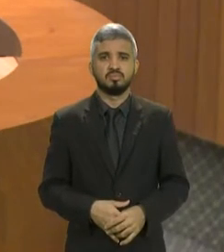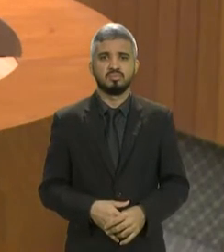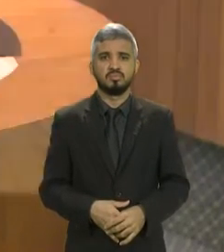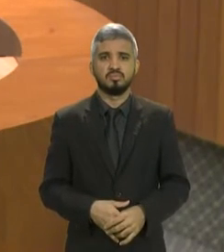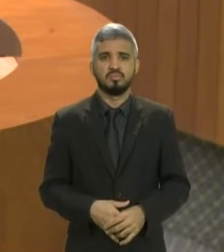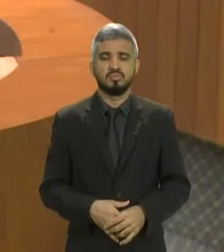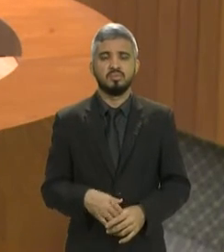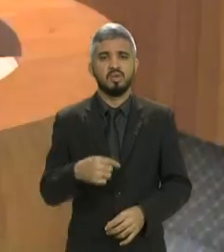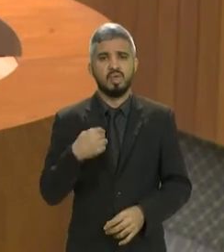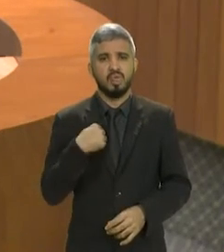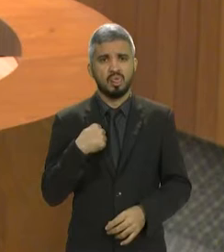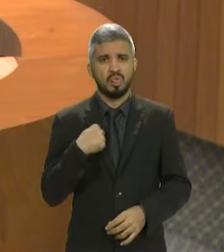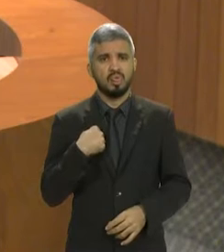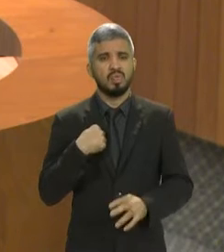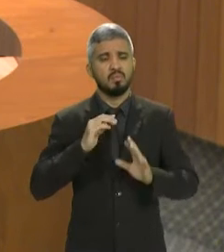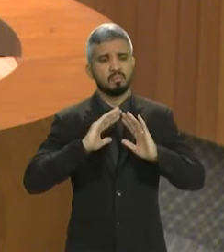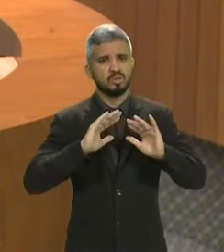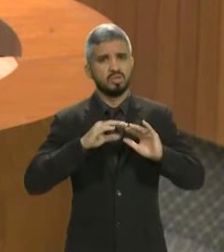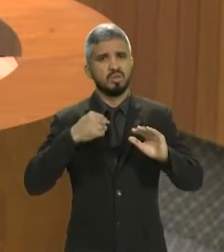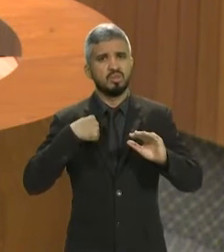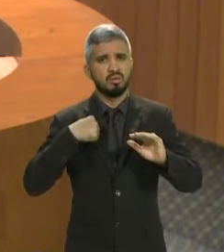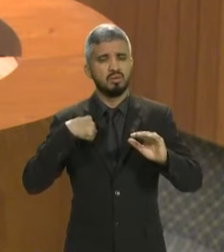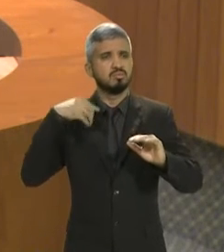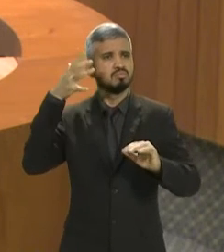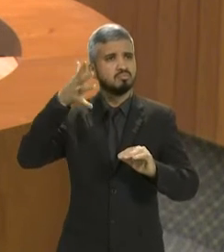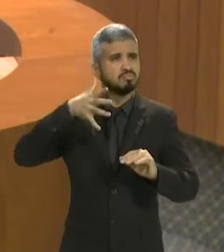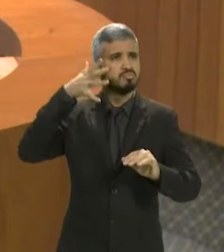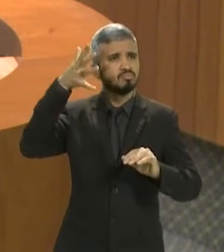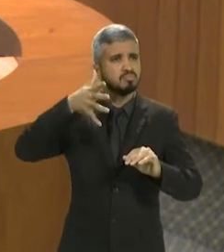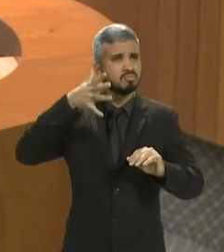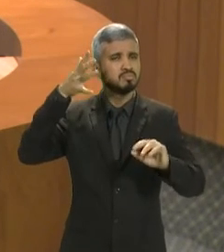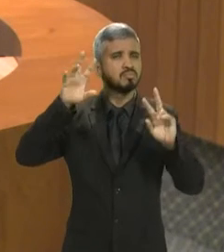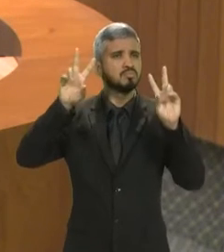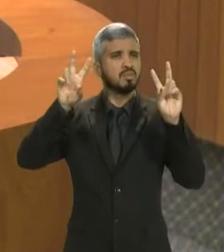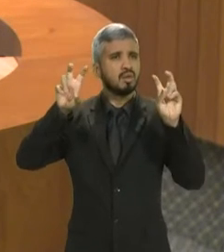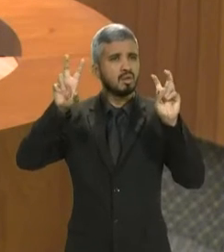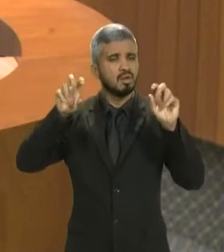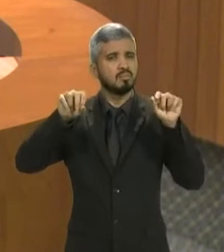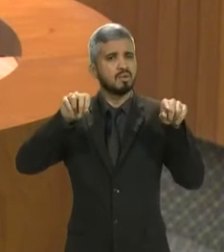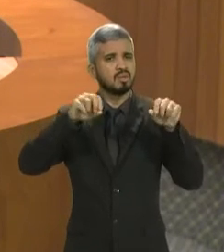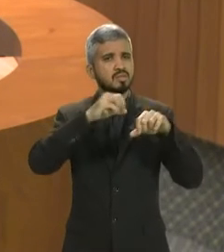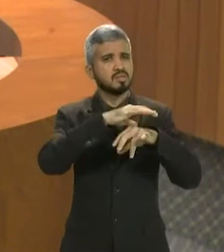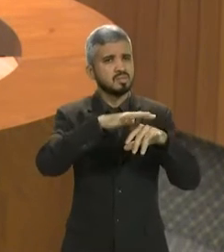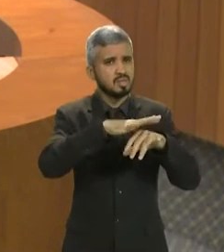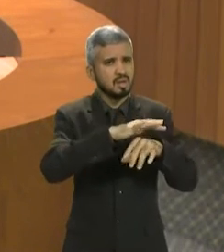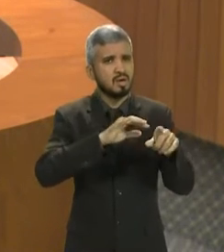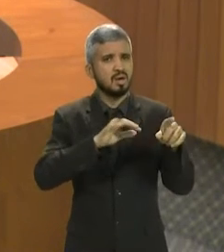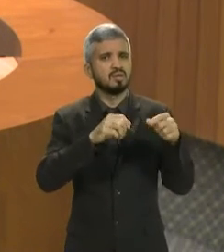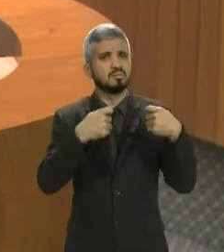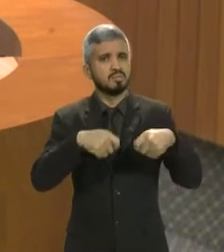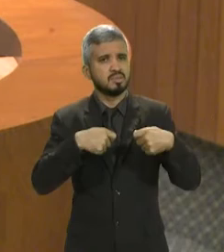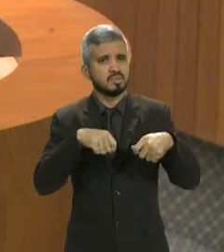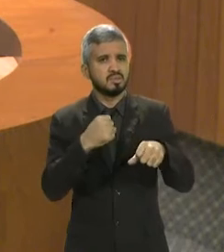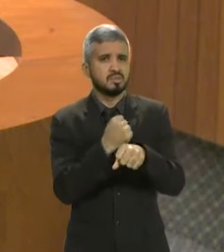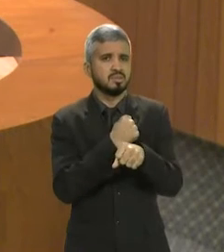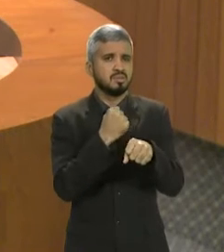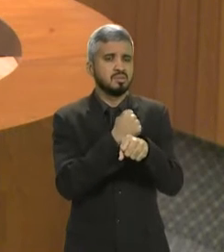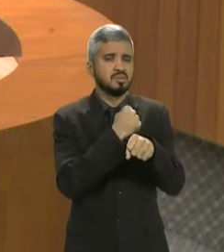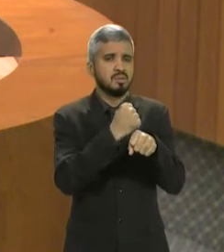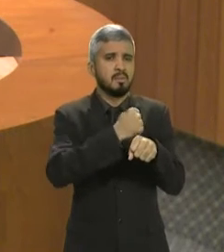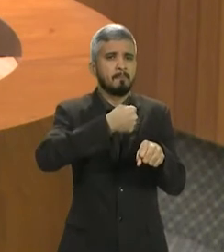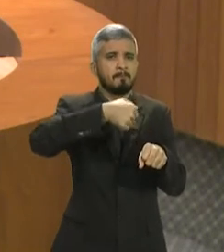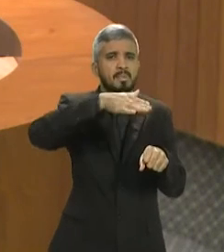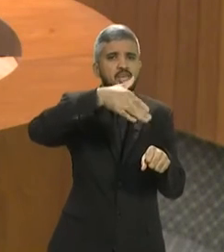esse discurso sobre a cidade de Humberto de Campos, que era o reparo, a sinalização, a recuperação horizontal e